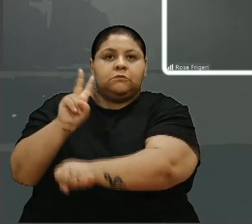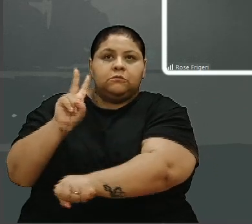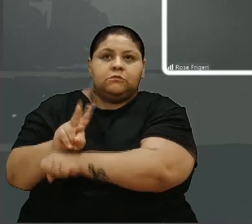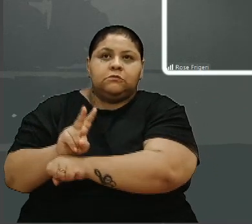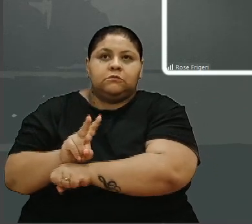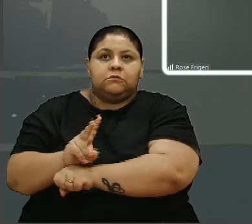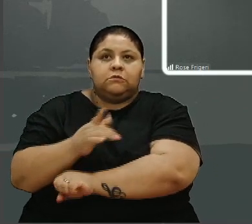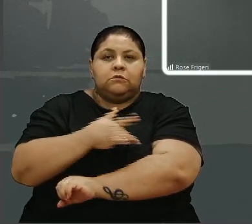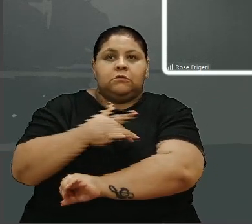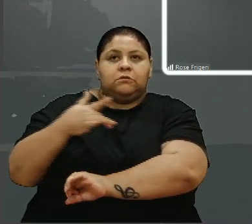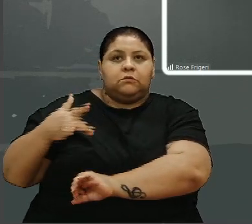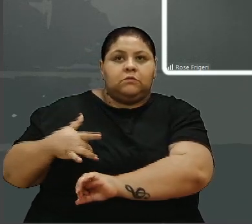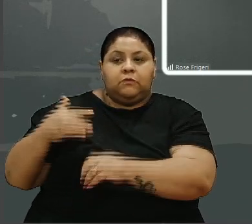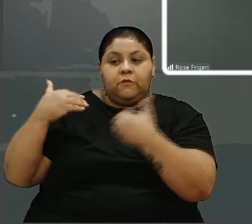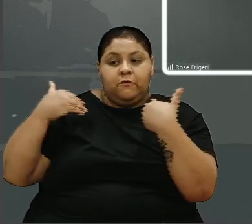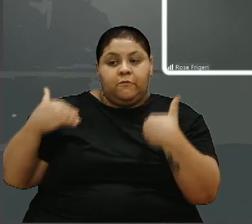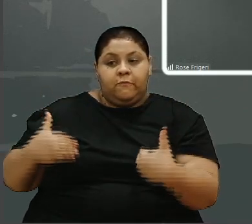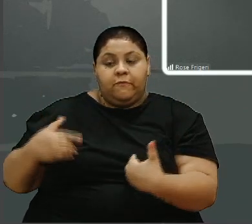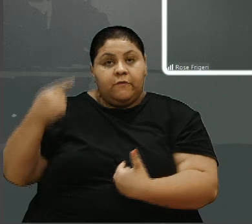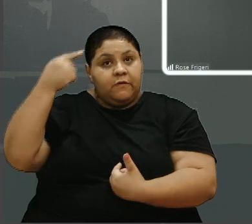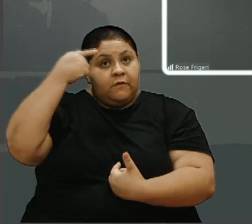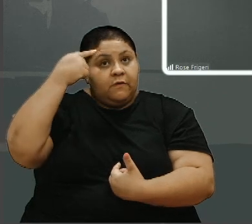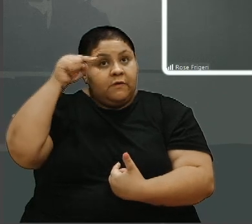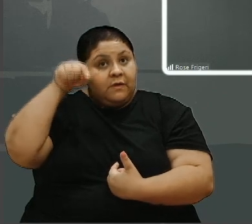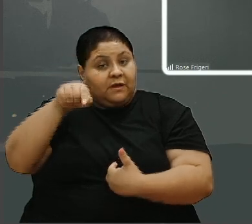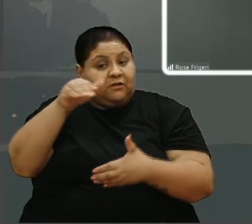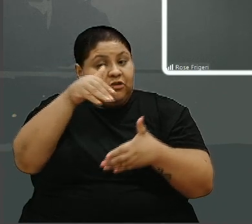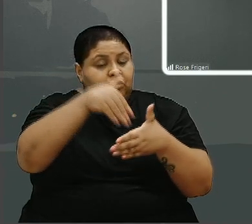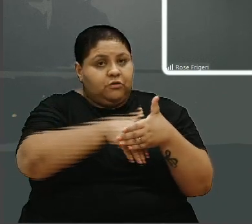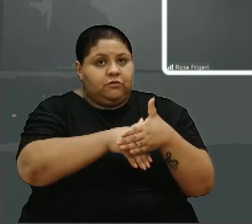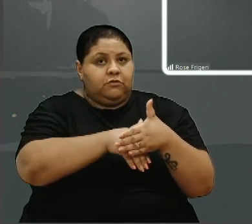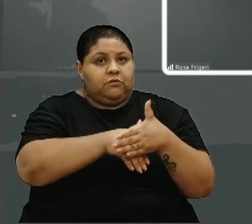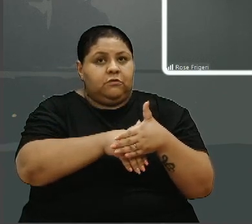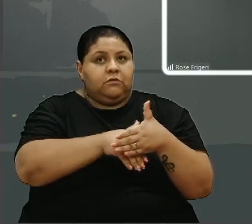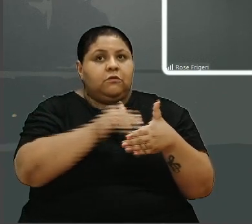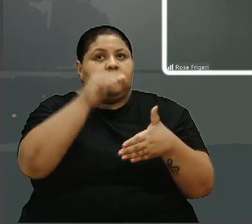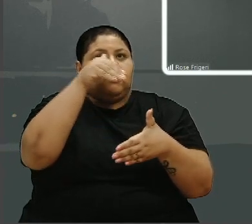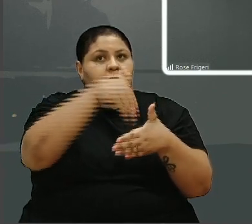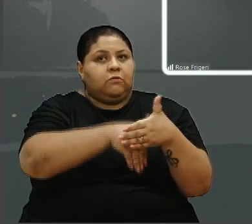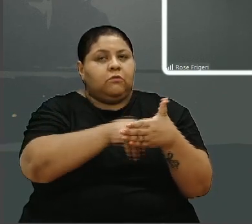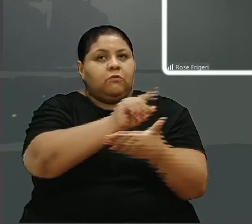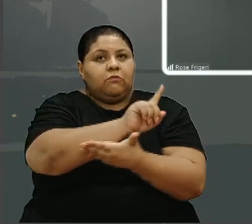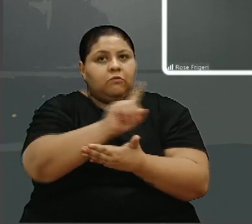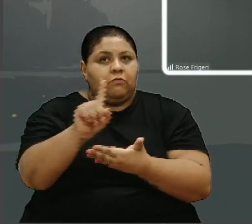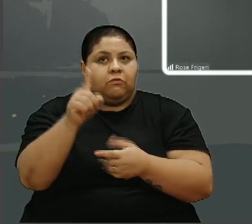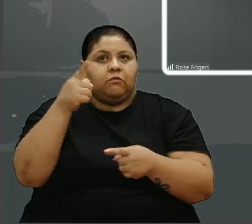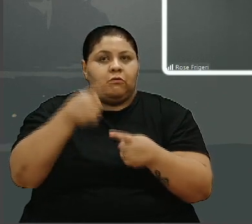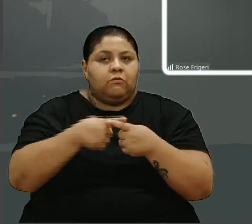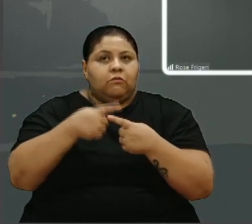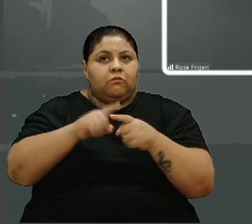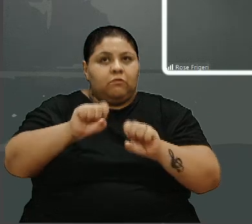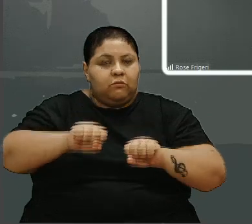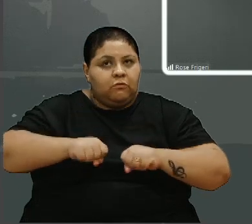sua saúde física e mental. É isso que a gente está votando e eu votarei não,